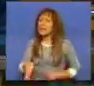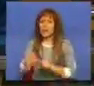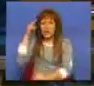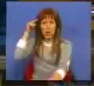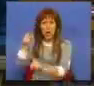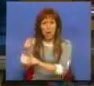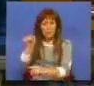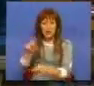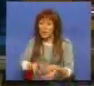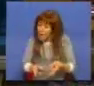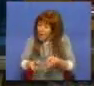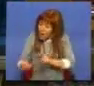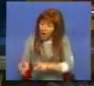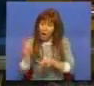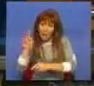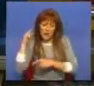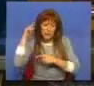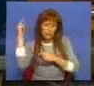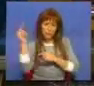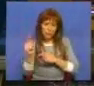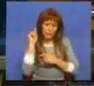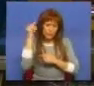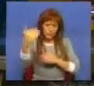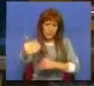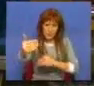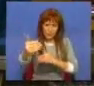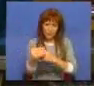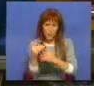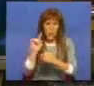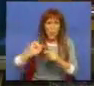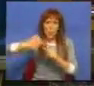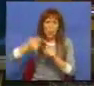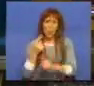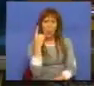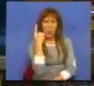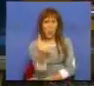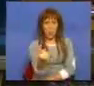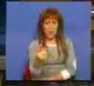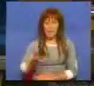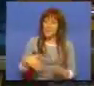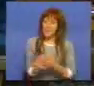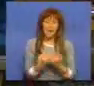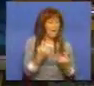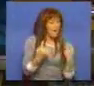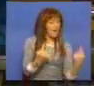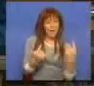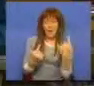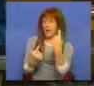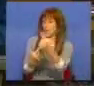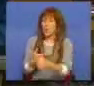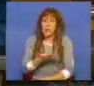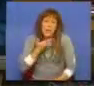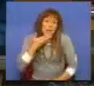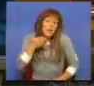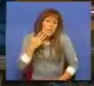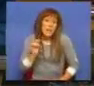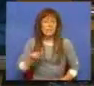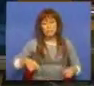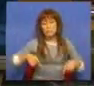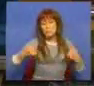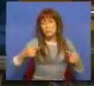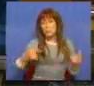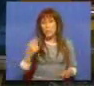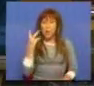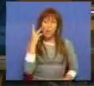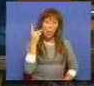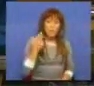exatamente alterar este prazo, reduzindo para 1 ano. Caberá a cada um, mediante a sua própria